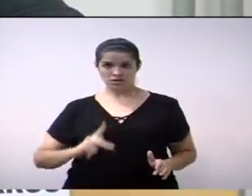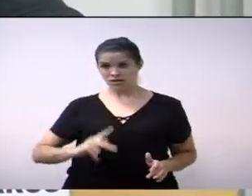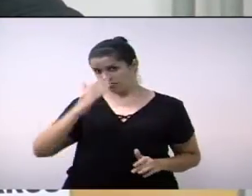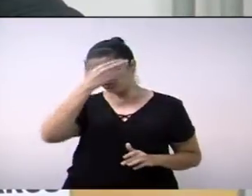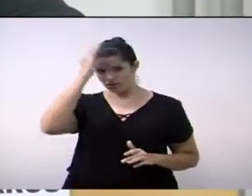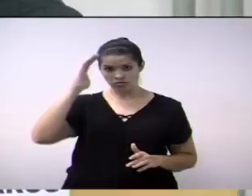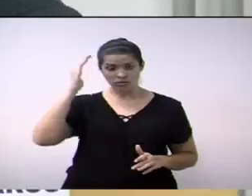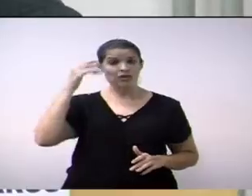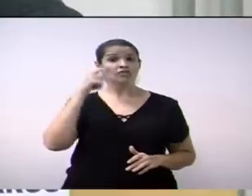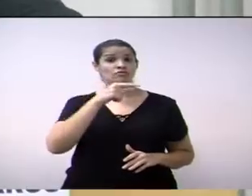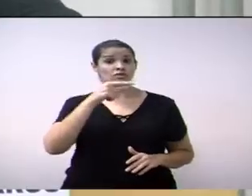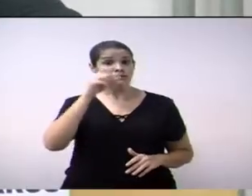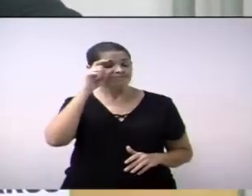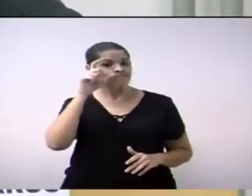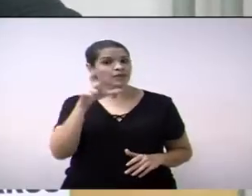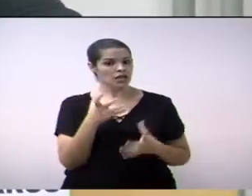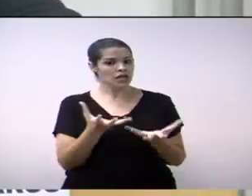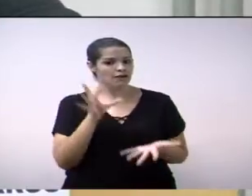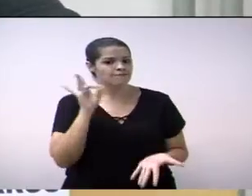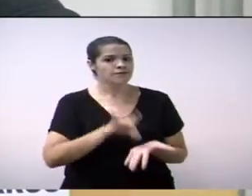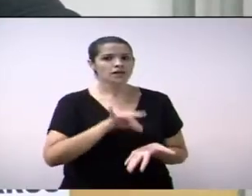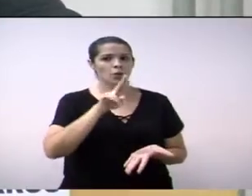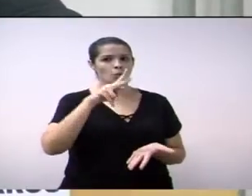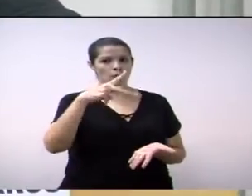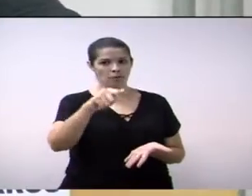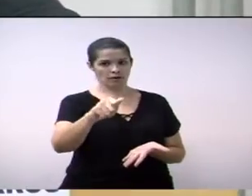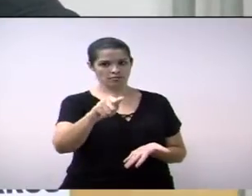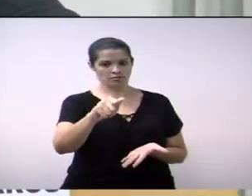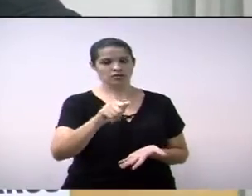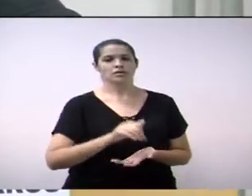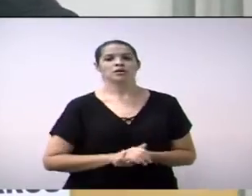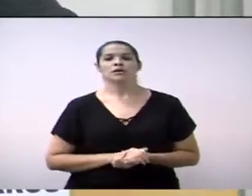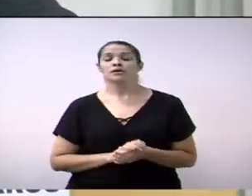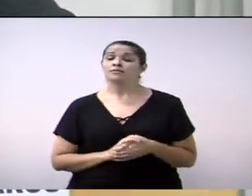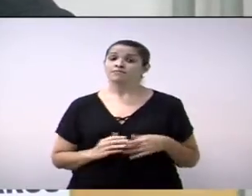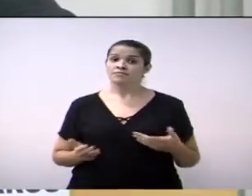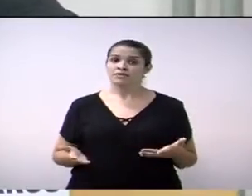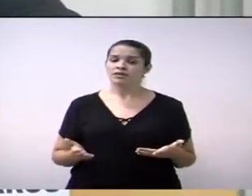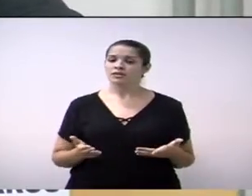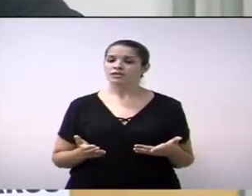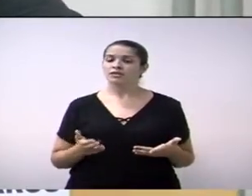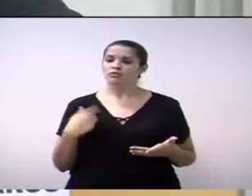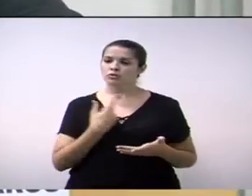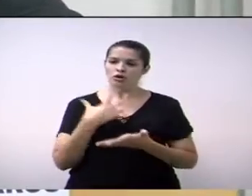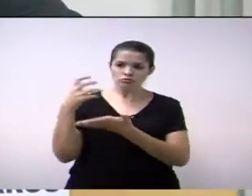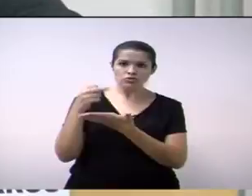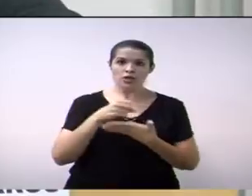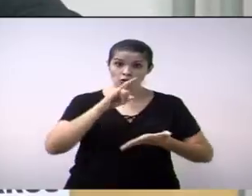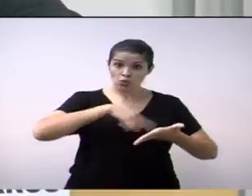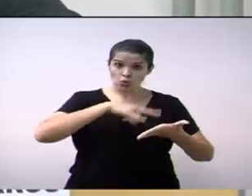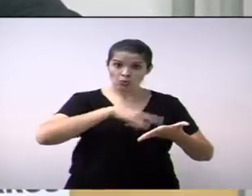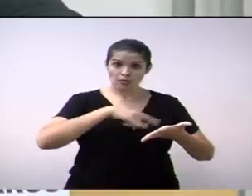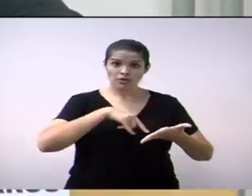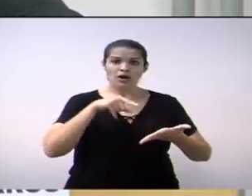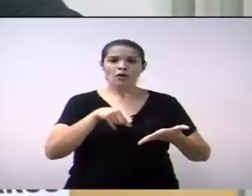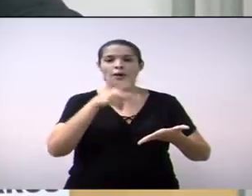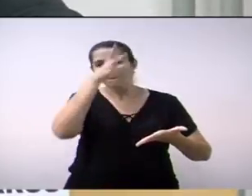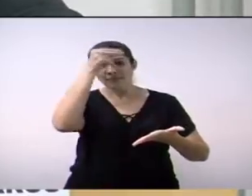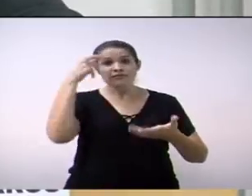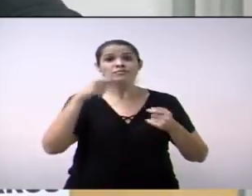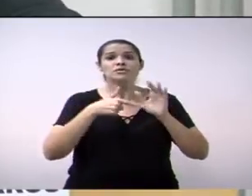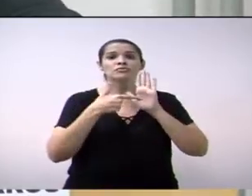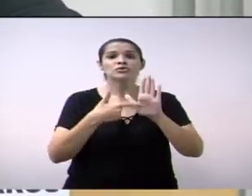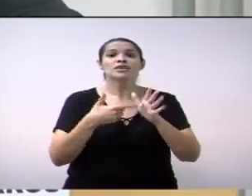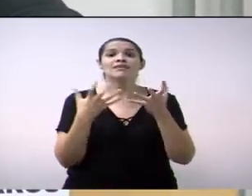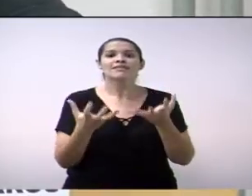que o prefeito tem que se enquadrar, assinar e demonstrar vontade de receber, porque